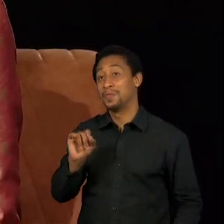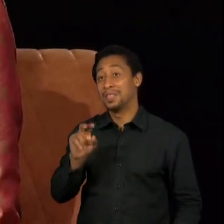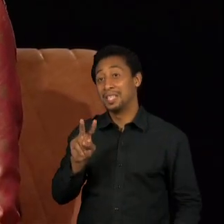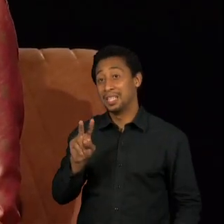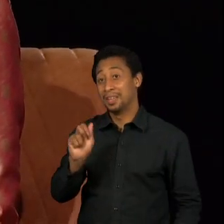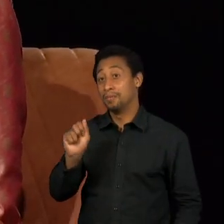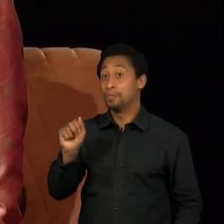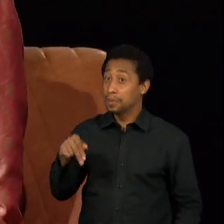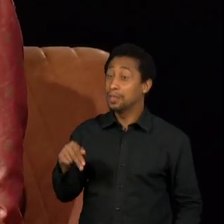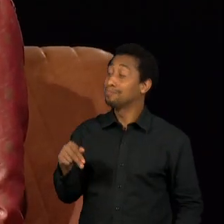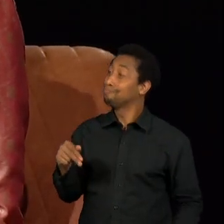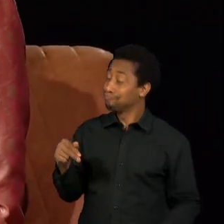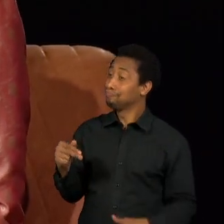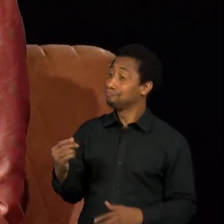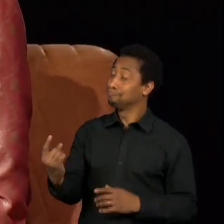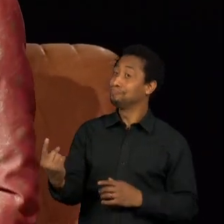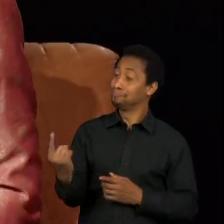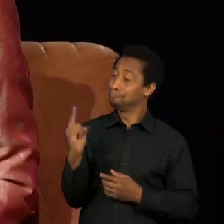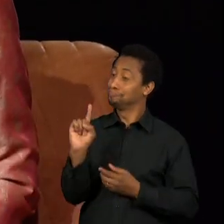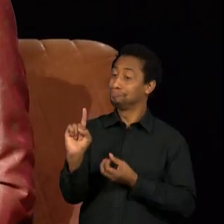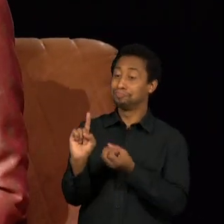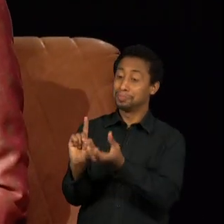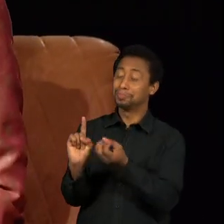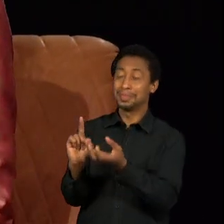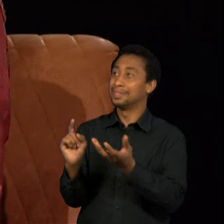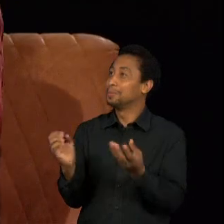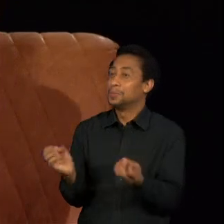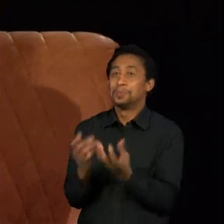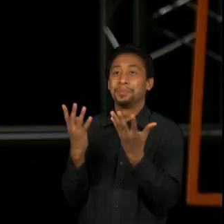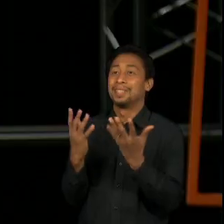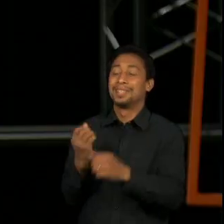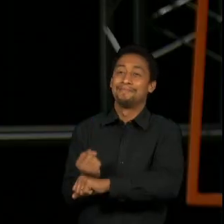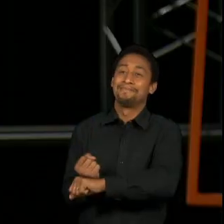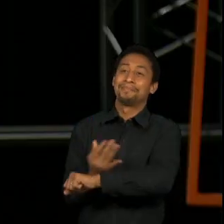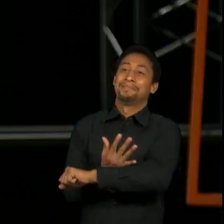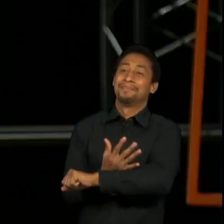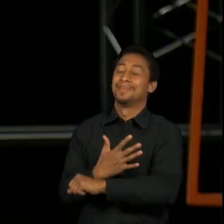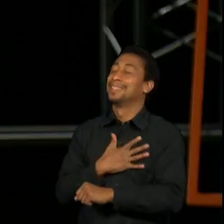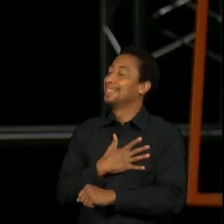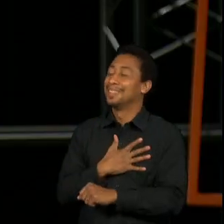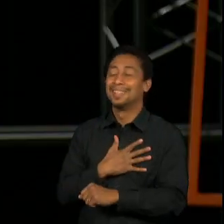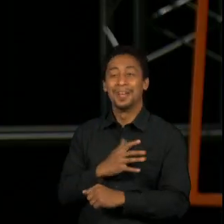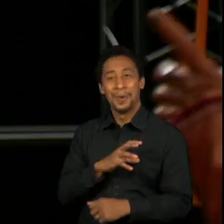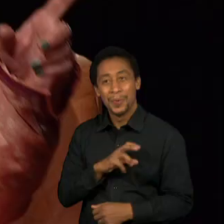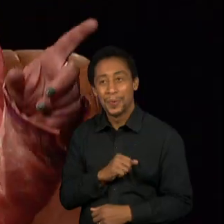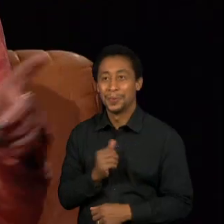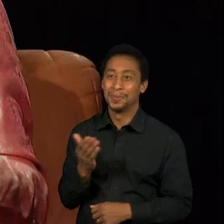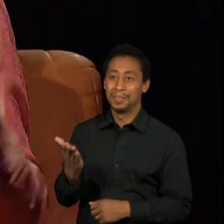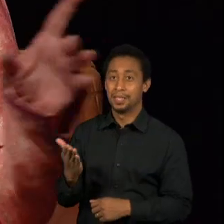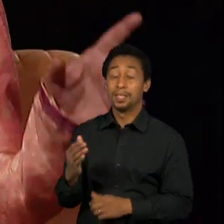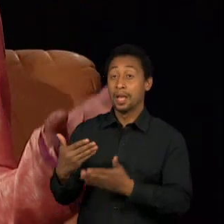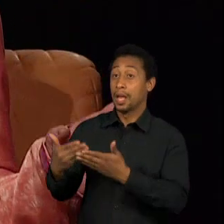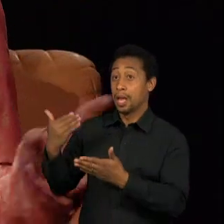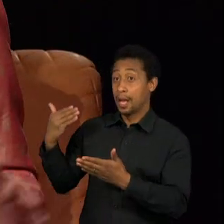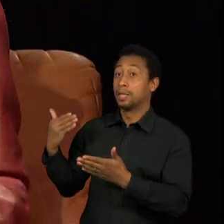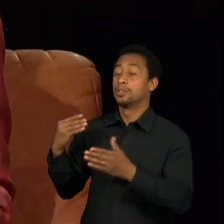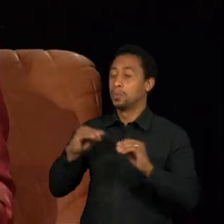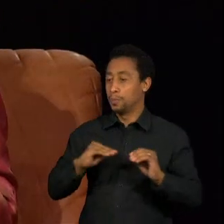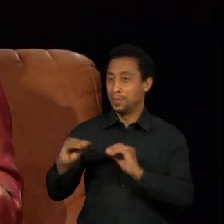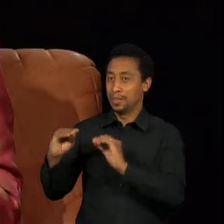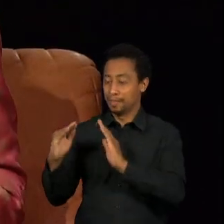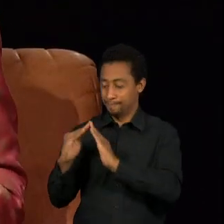uma surpresa muito grande. Eu adoro ele, adoro. Porque quando eu fui morar lá, que nós somos quase vizinhos, não